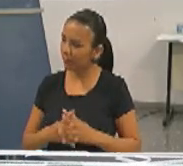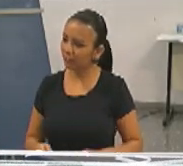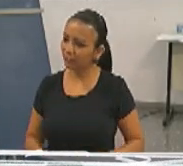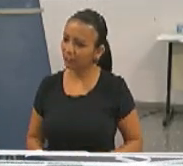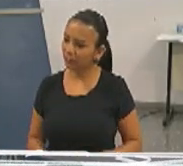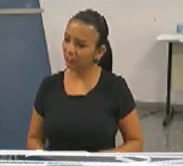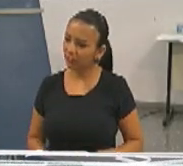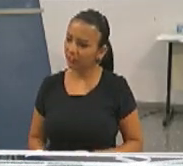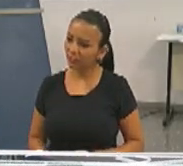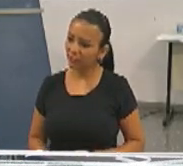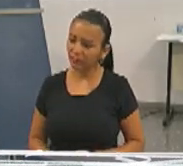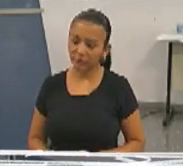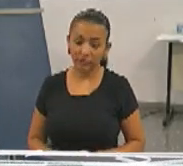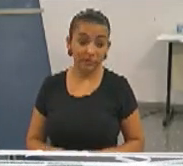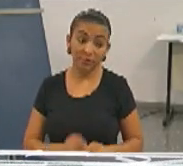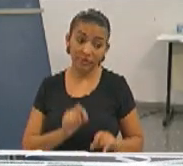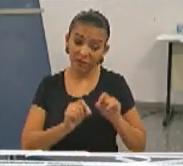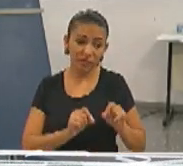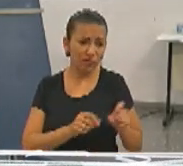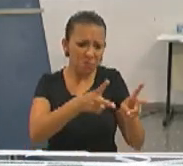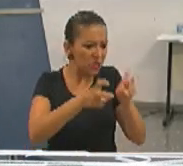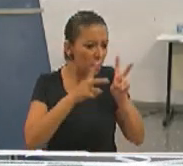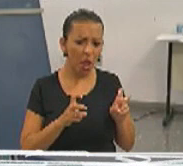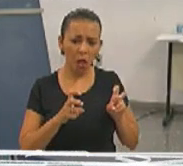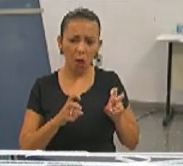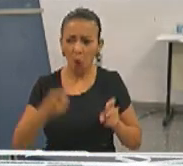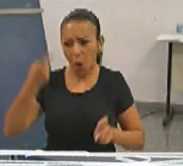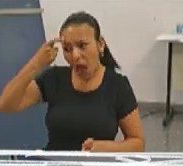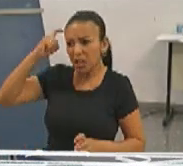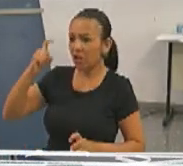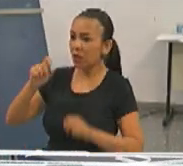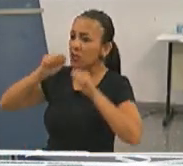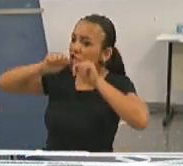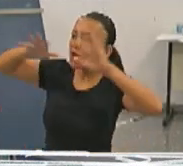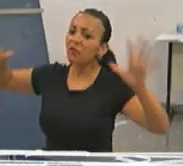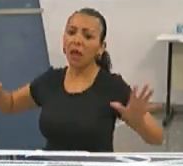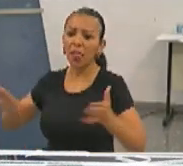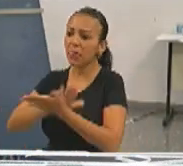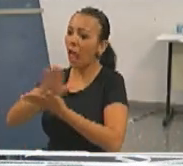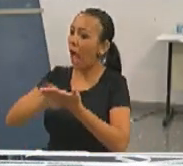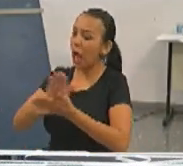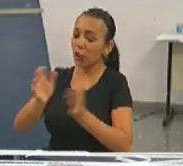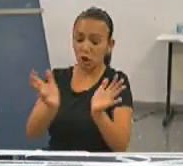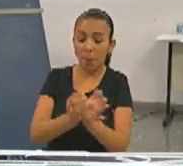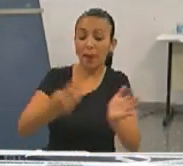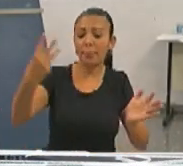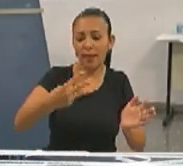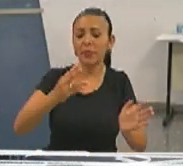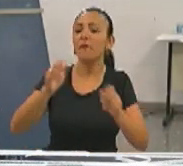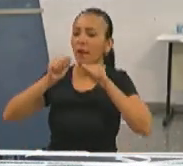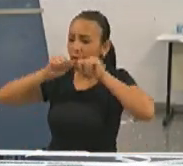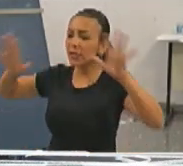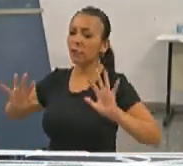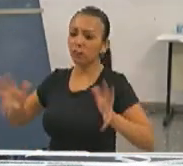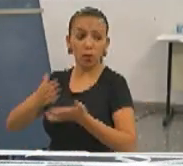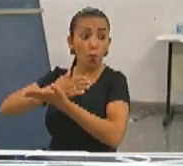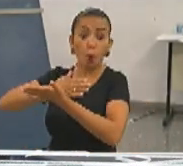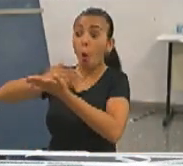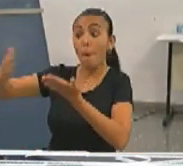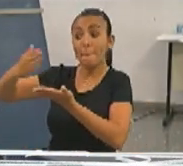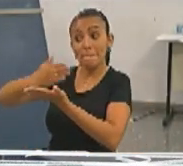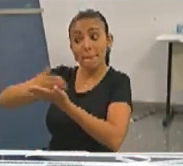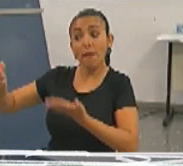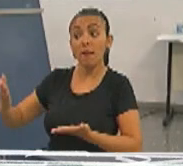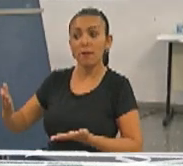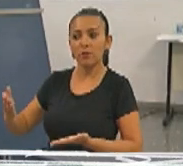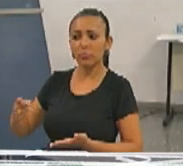está usando o meu tempo. Pode falar? É que não foi notado a senhora fazendo campanha, a Chapa 3 estava fazendo campanha, logo no início, e